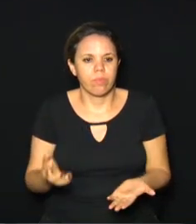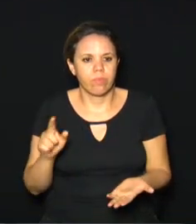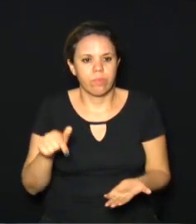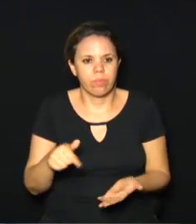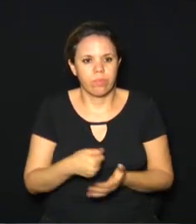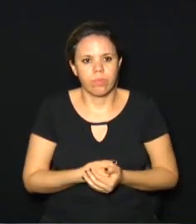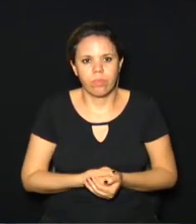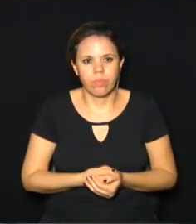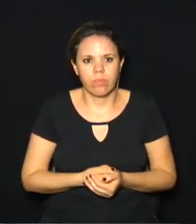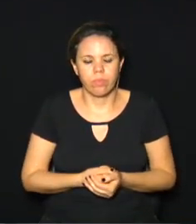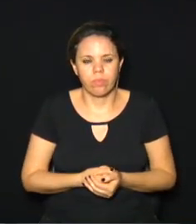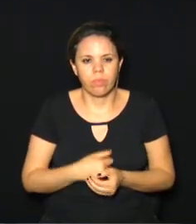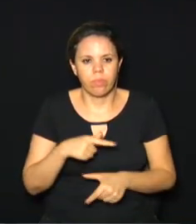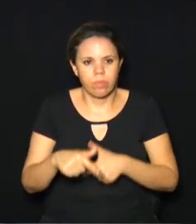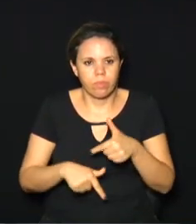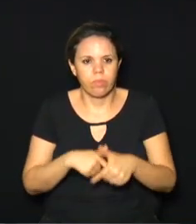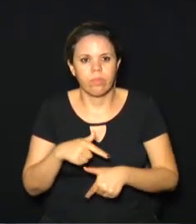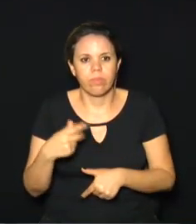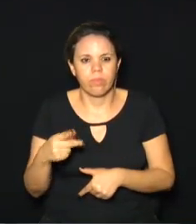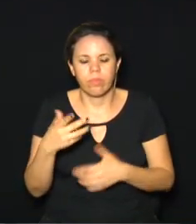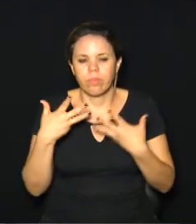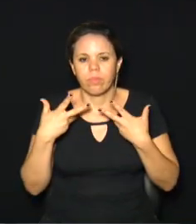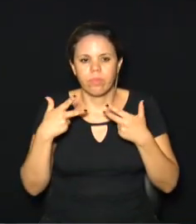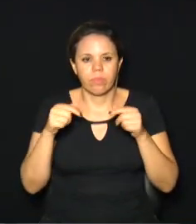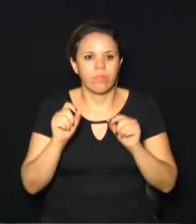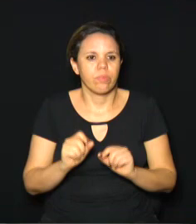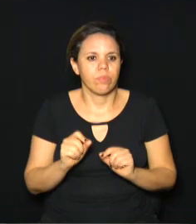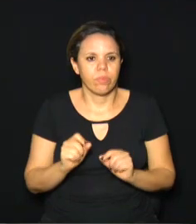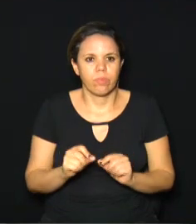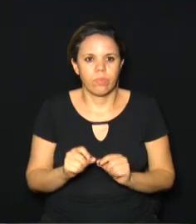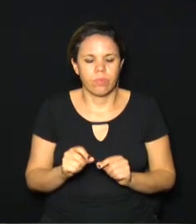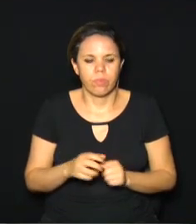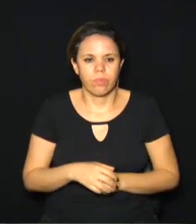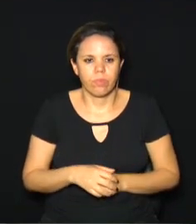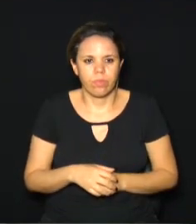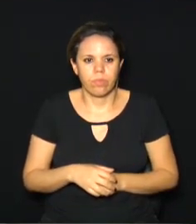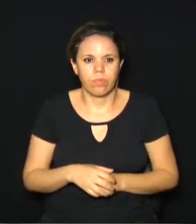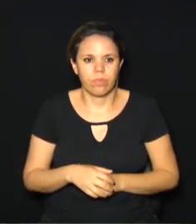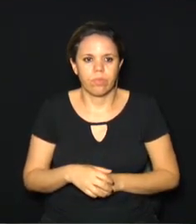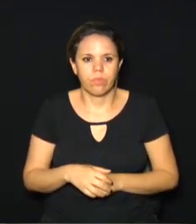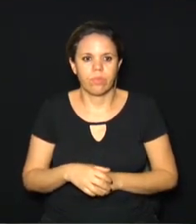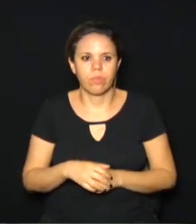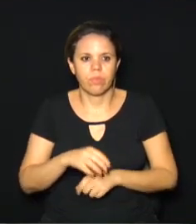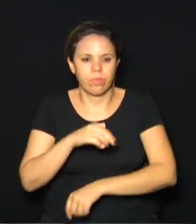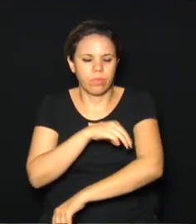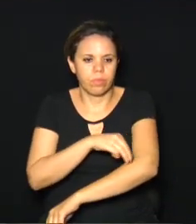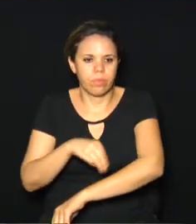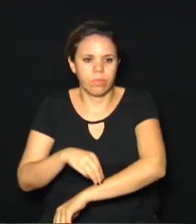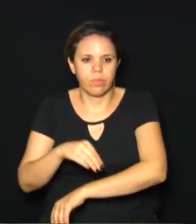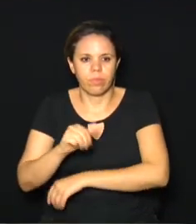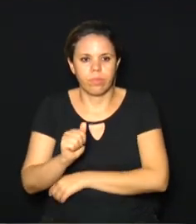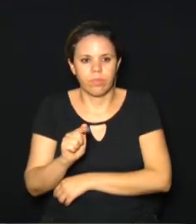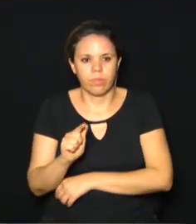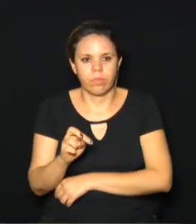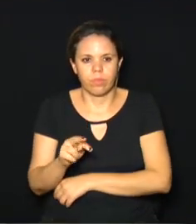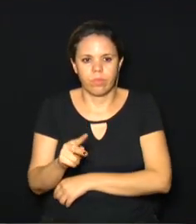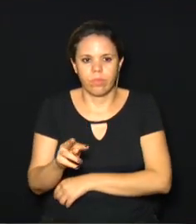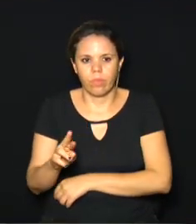dessa atividade maravilhosa que é o magistério, o contato, né?